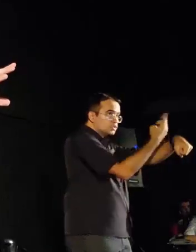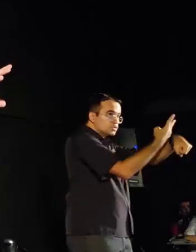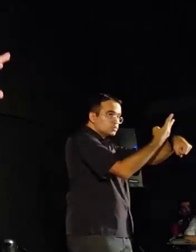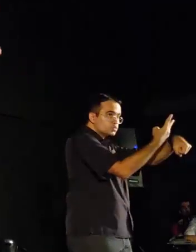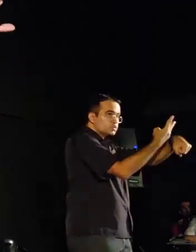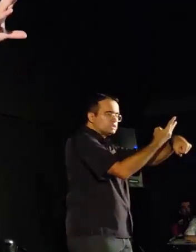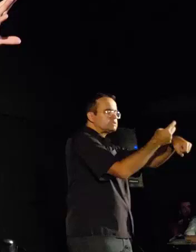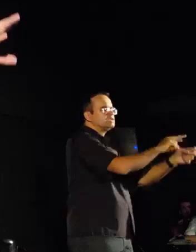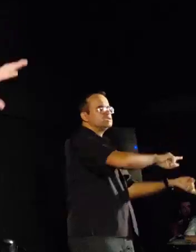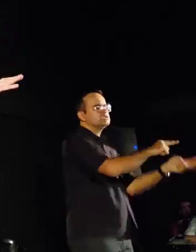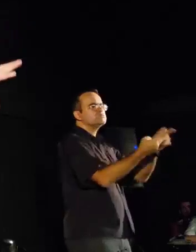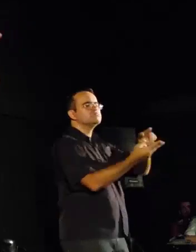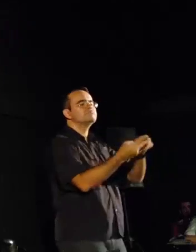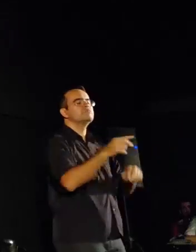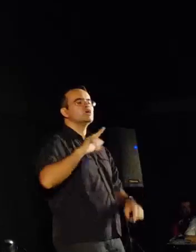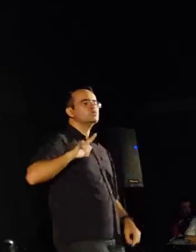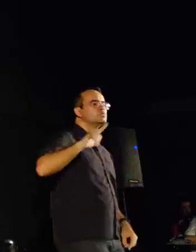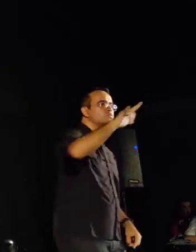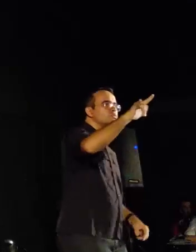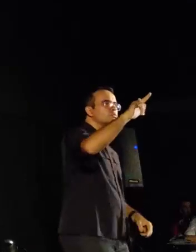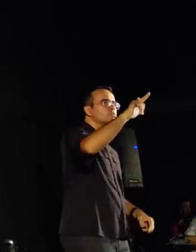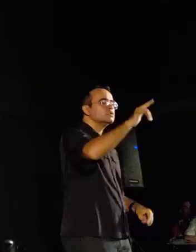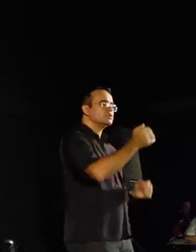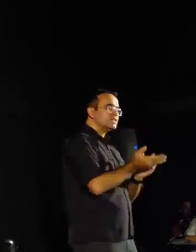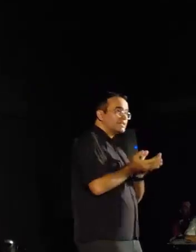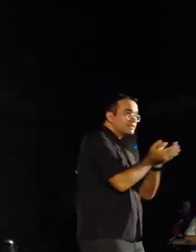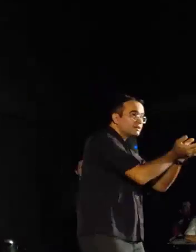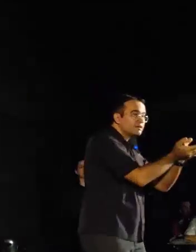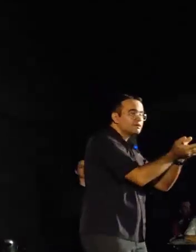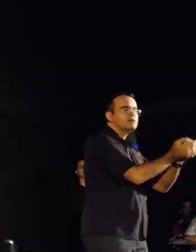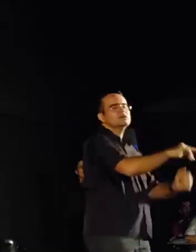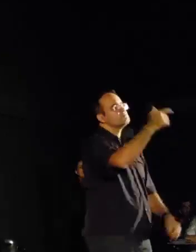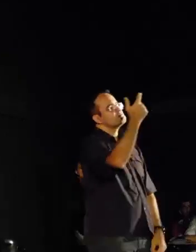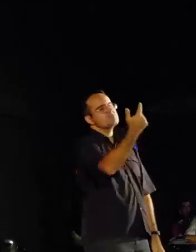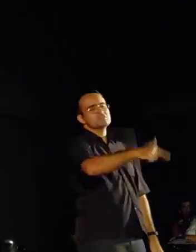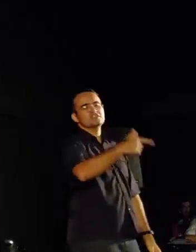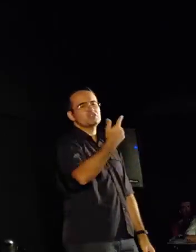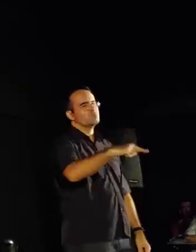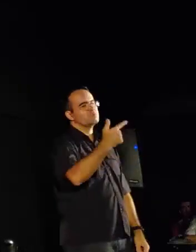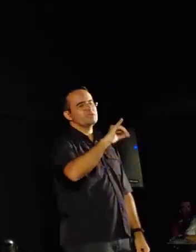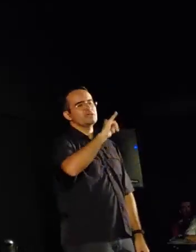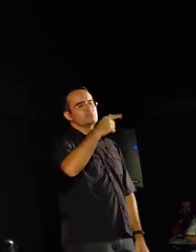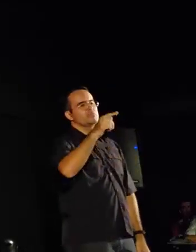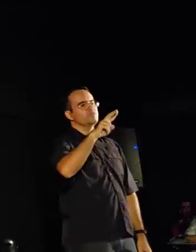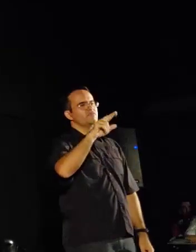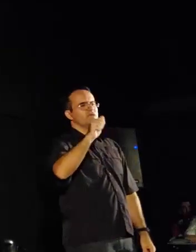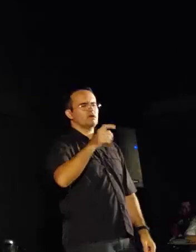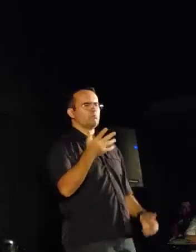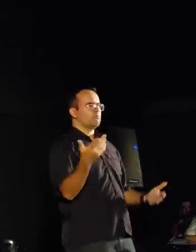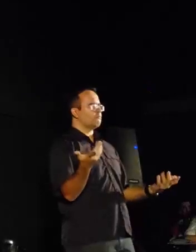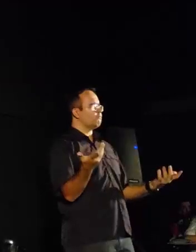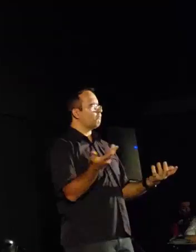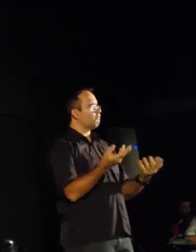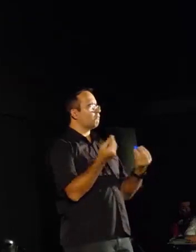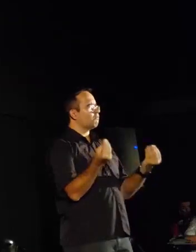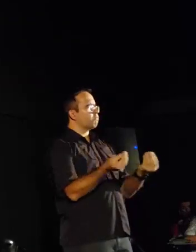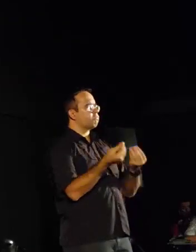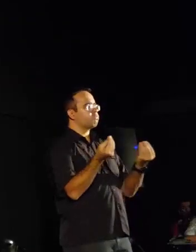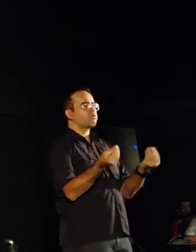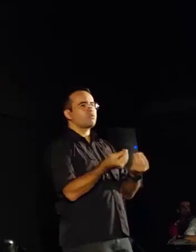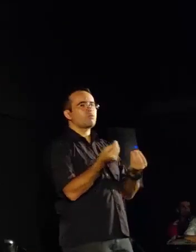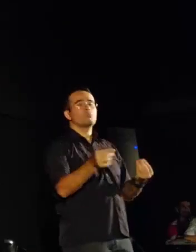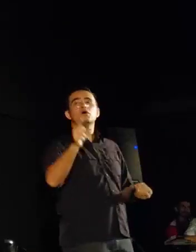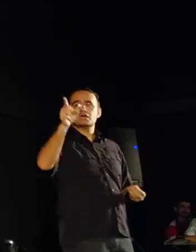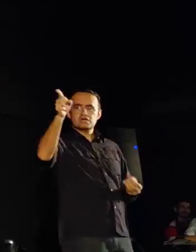IPVA. Um iate, não paga mais IPVA. Aí eu pedi, vamos fazer a conta? O Sindifisco